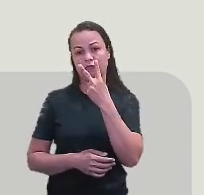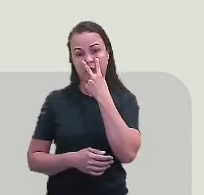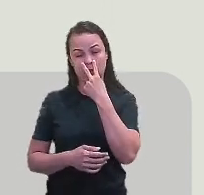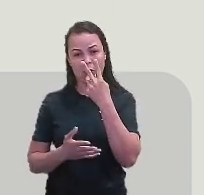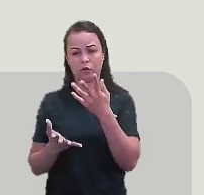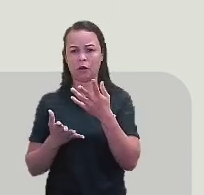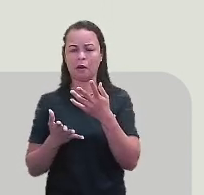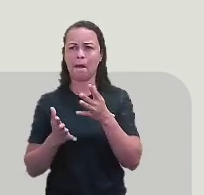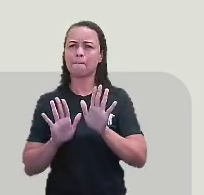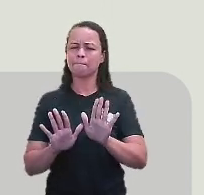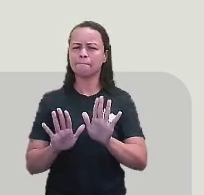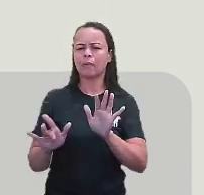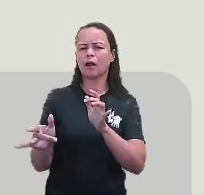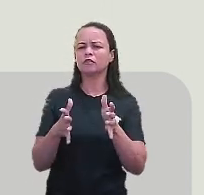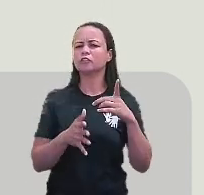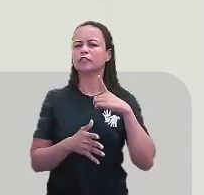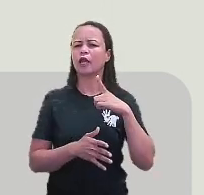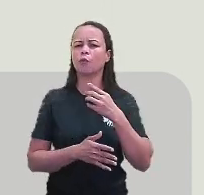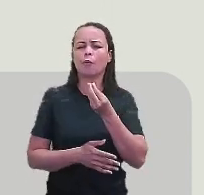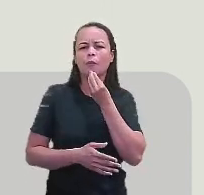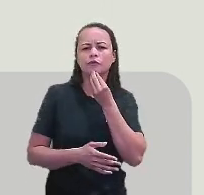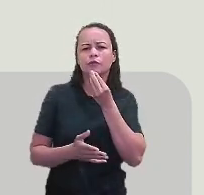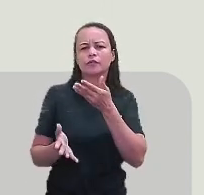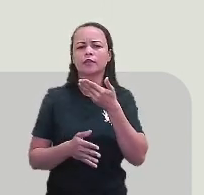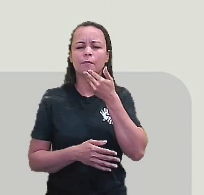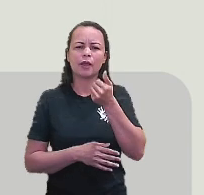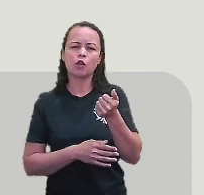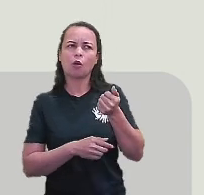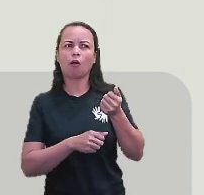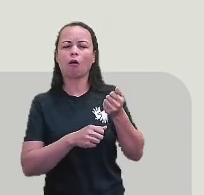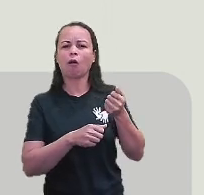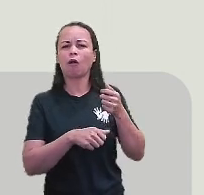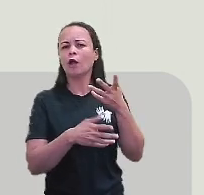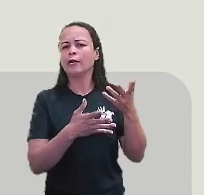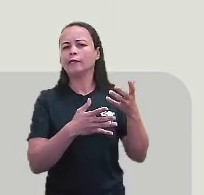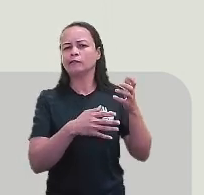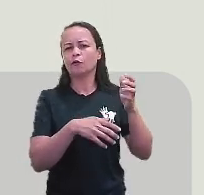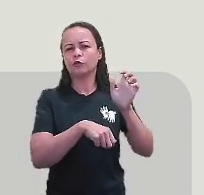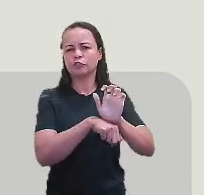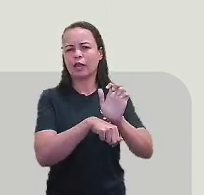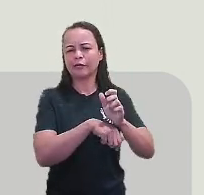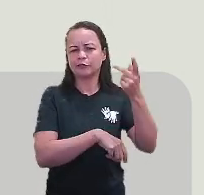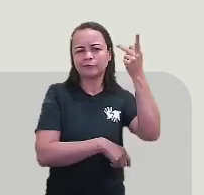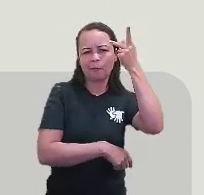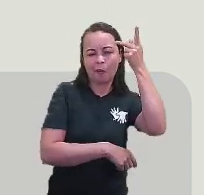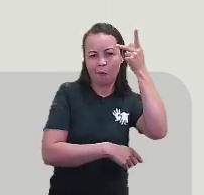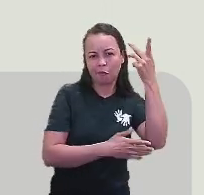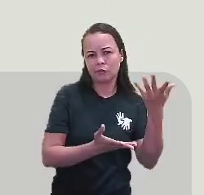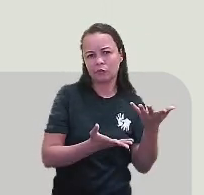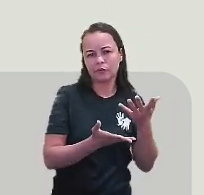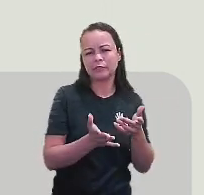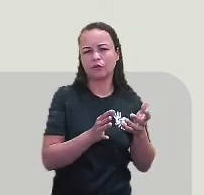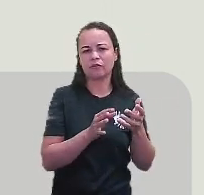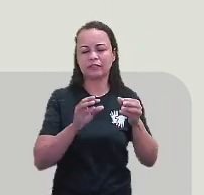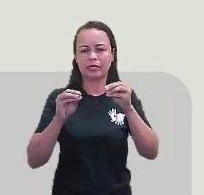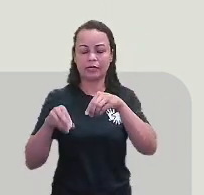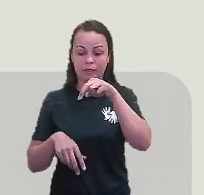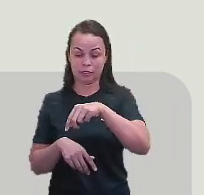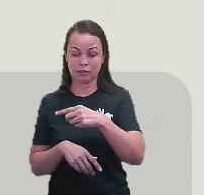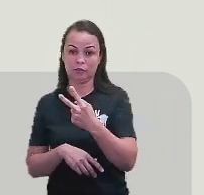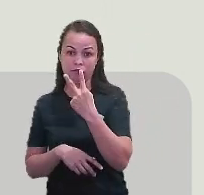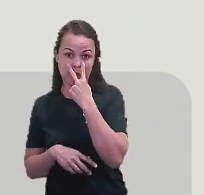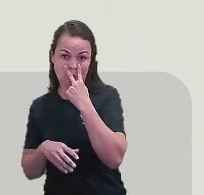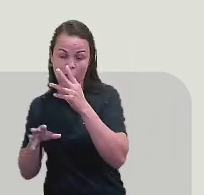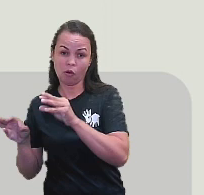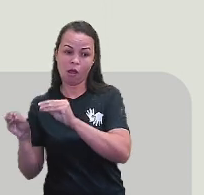uma oportunidade melhor de salário em São Paulo. Então ele vai sair de Vitória para São Paulo. A causa é o